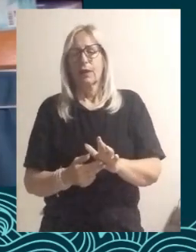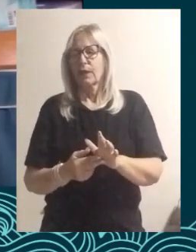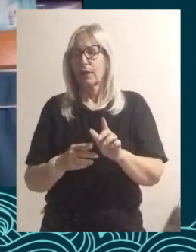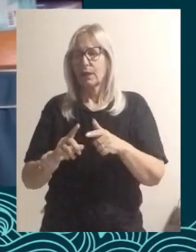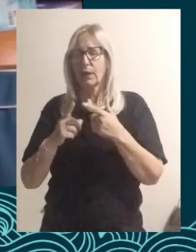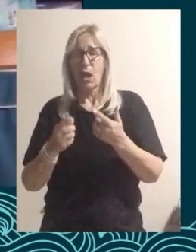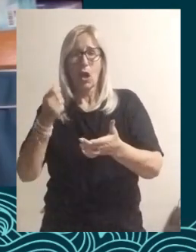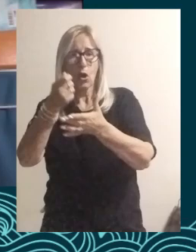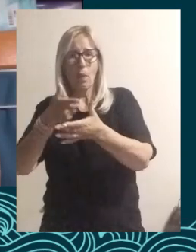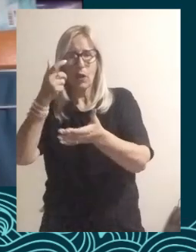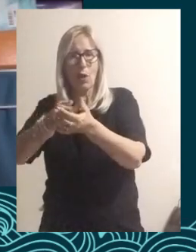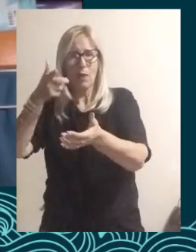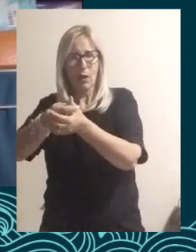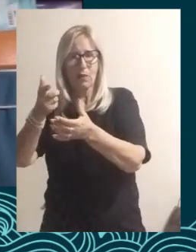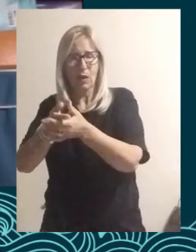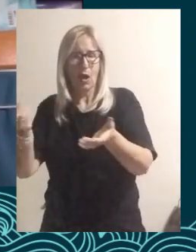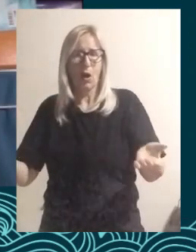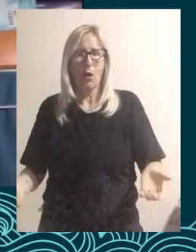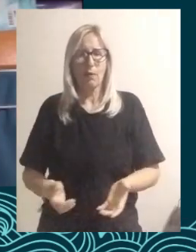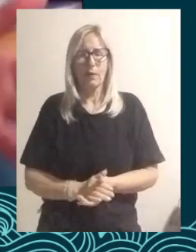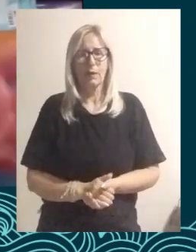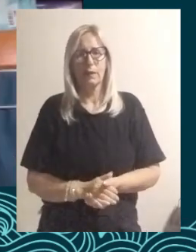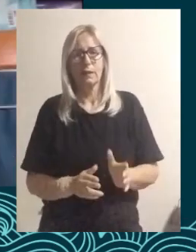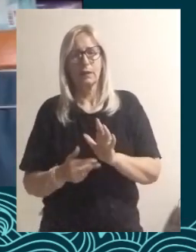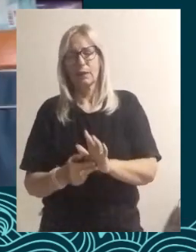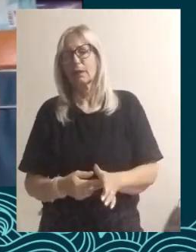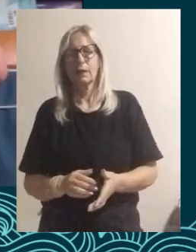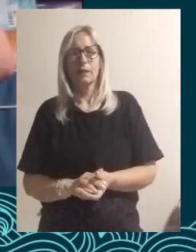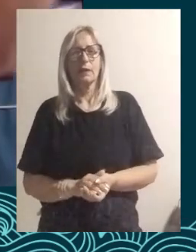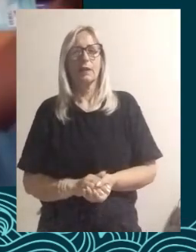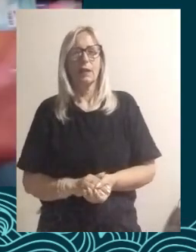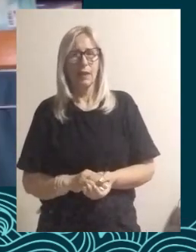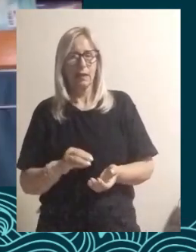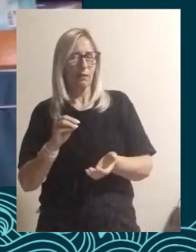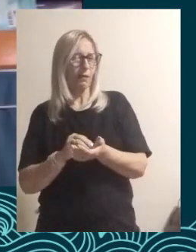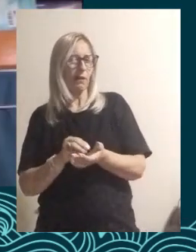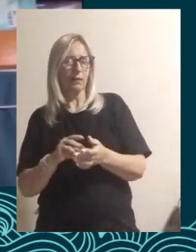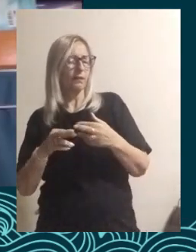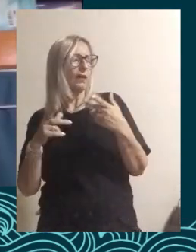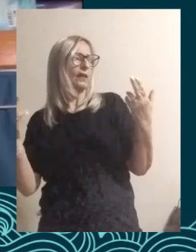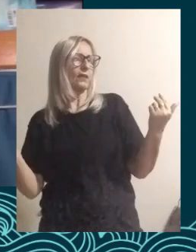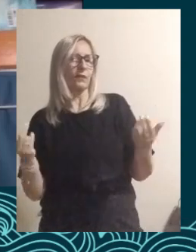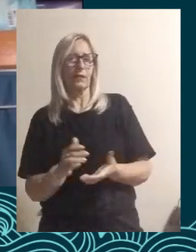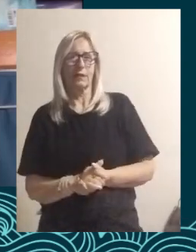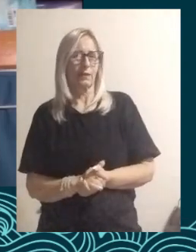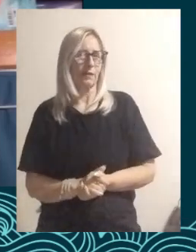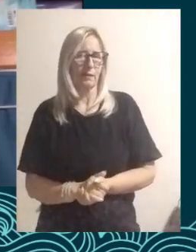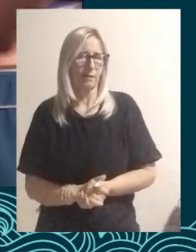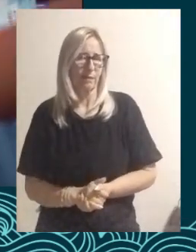as redes sociais, vai sempre ter um monte de publicidade falando para a gente: está faltando uma máquina de costura, está faltando um